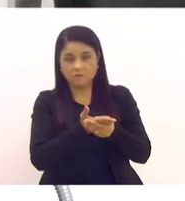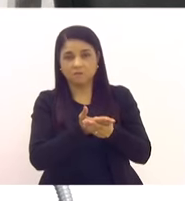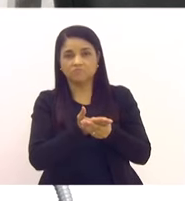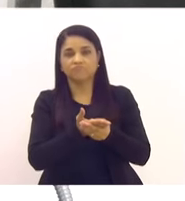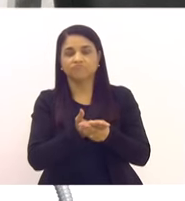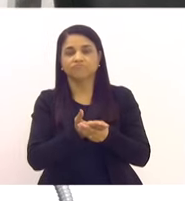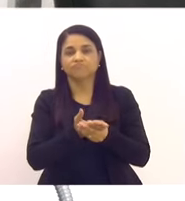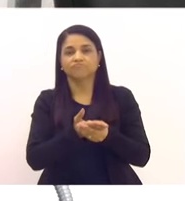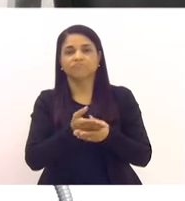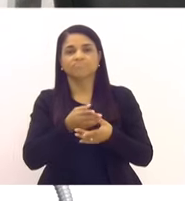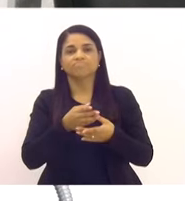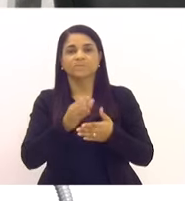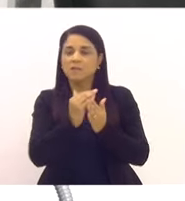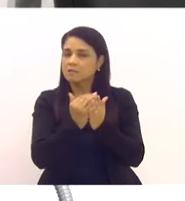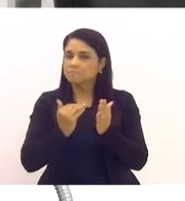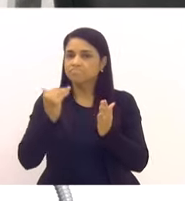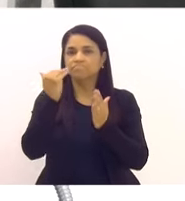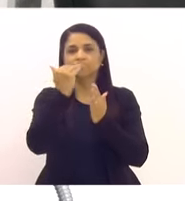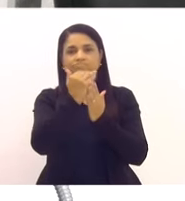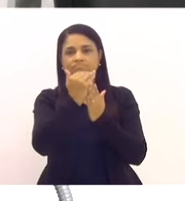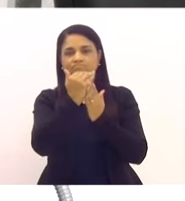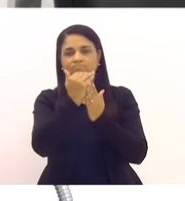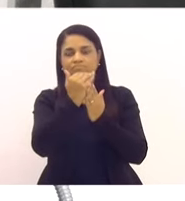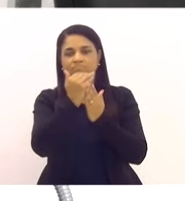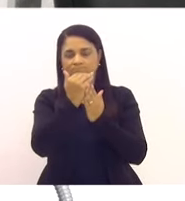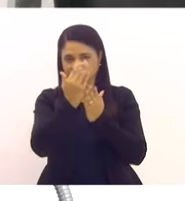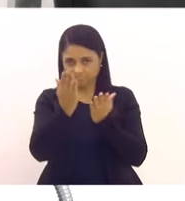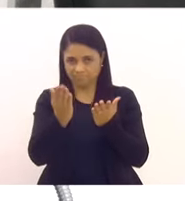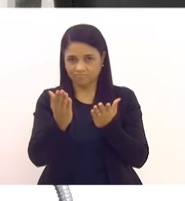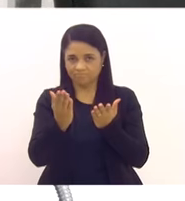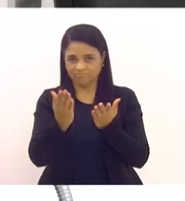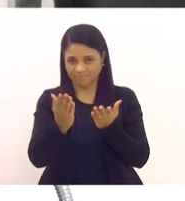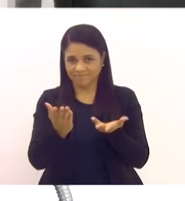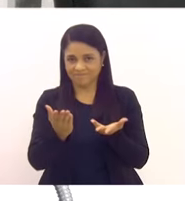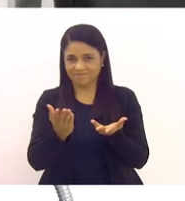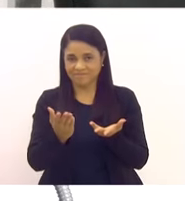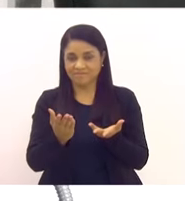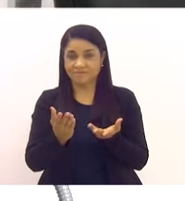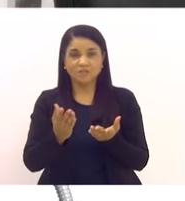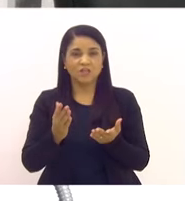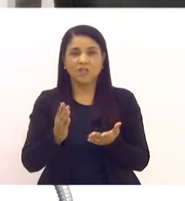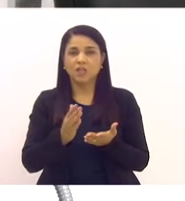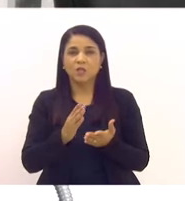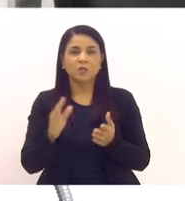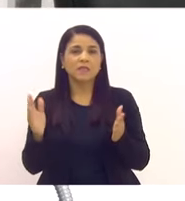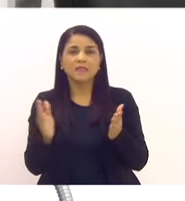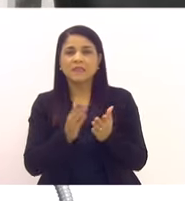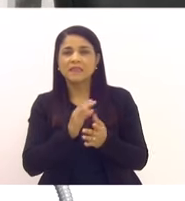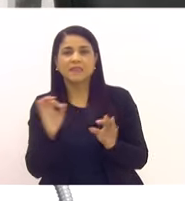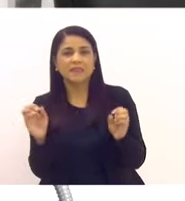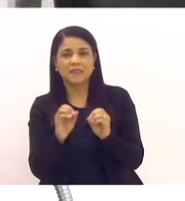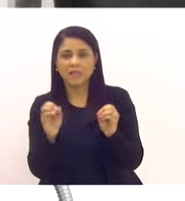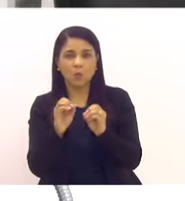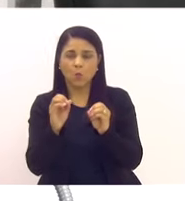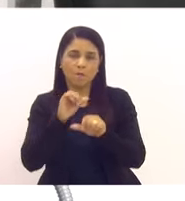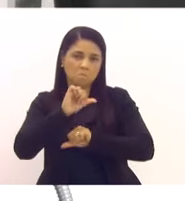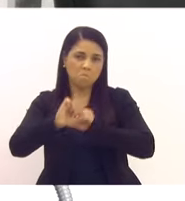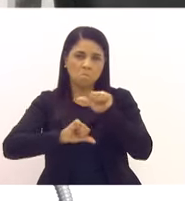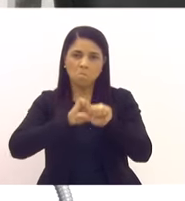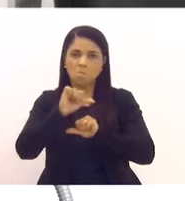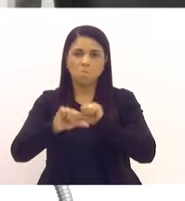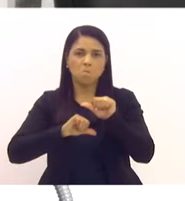supera qualquer aspecto de competência originária. Então, não é nem o caso, porque não há nenhuma menção, nem alteração, a